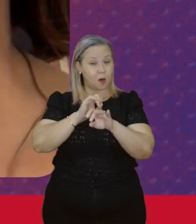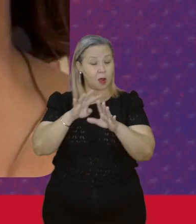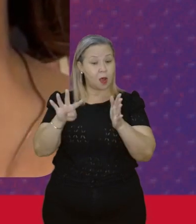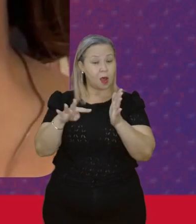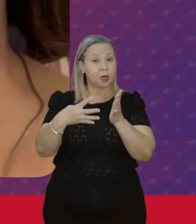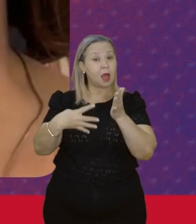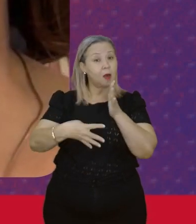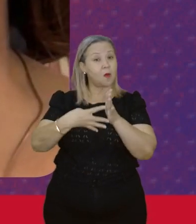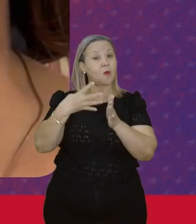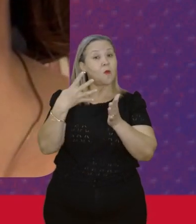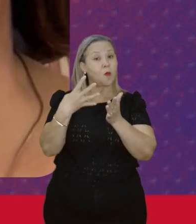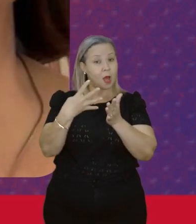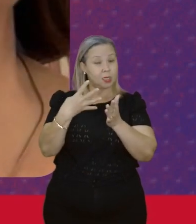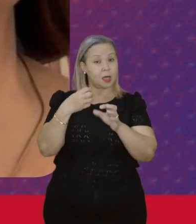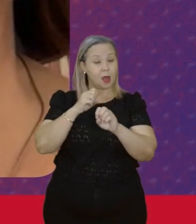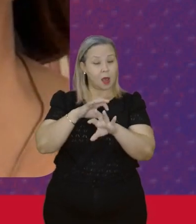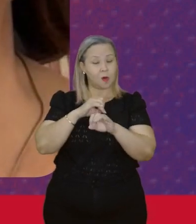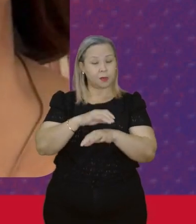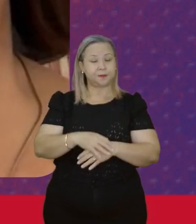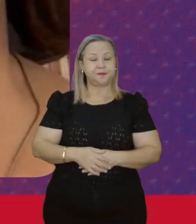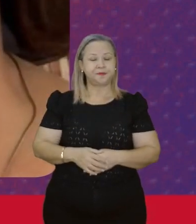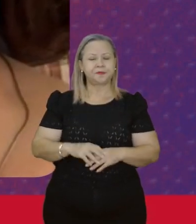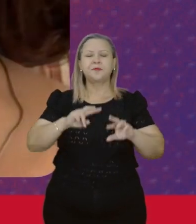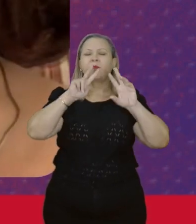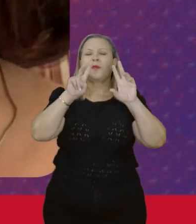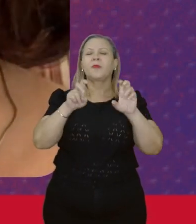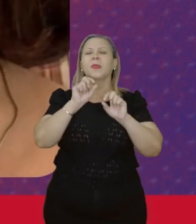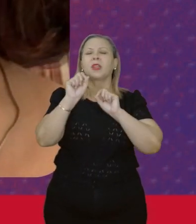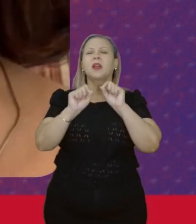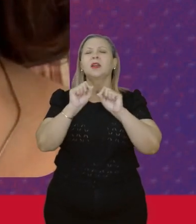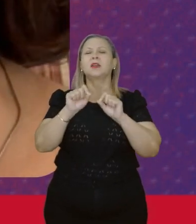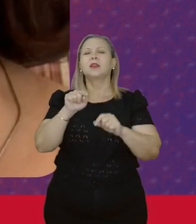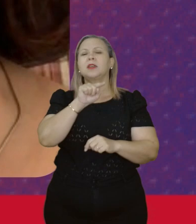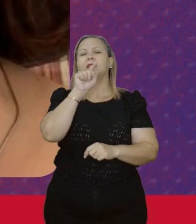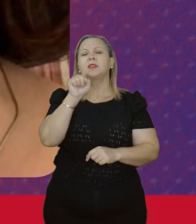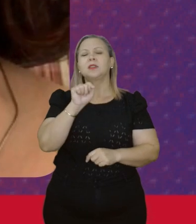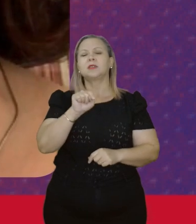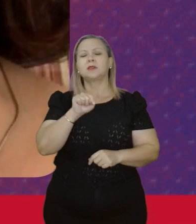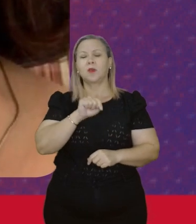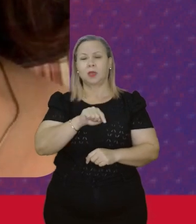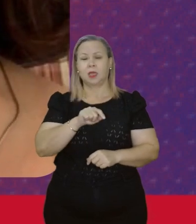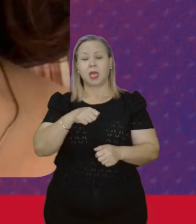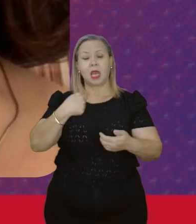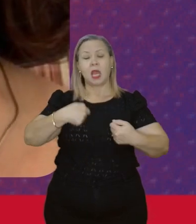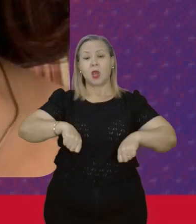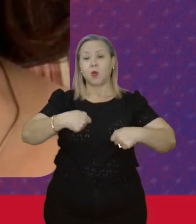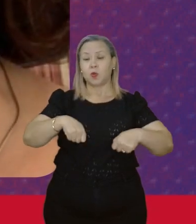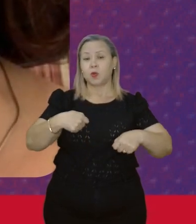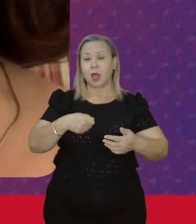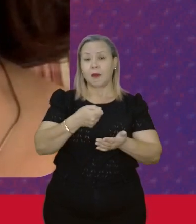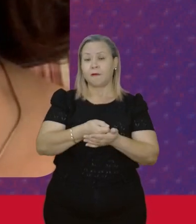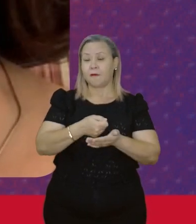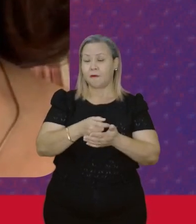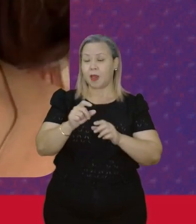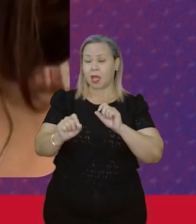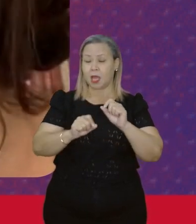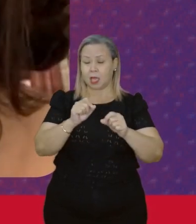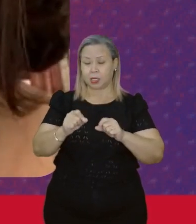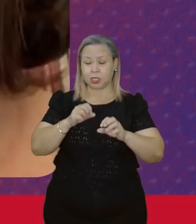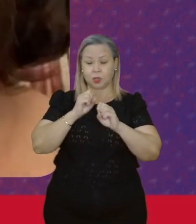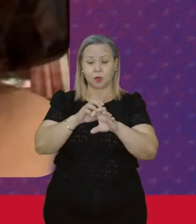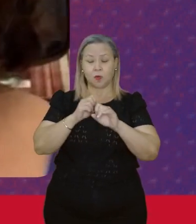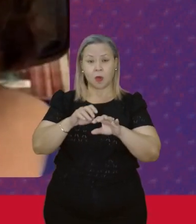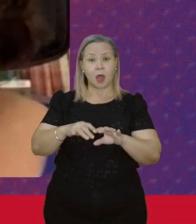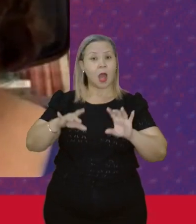o que está em questão aqui? Está em questão a ideia de que o dever de educar é exclusivamente da